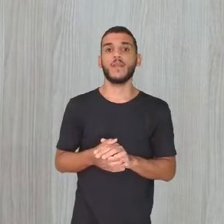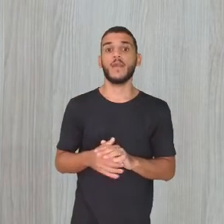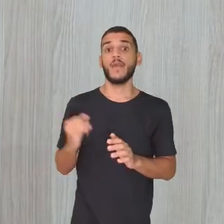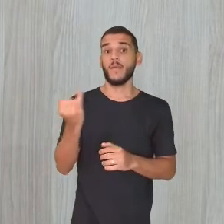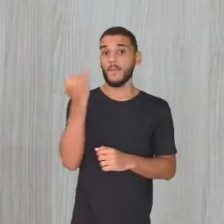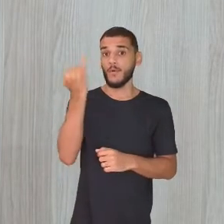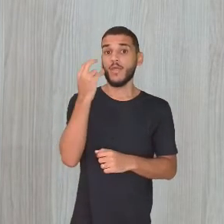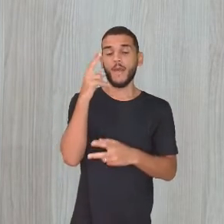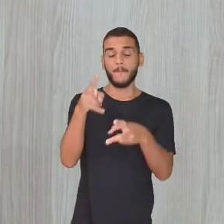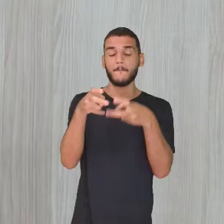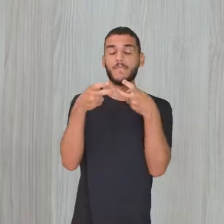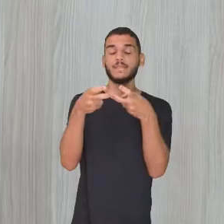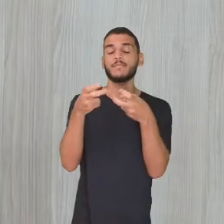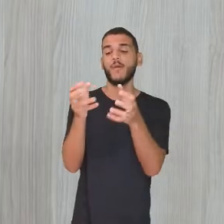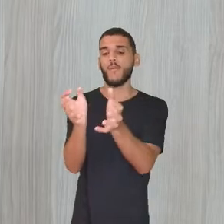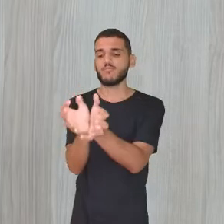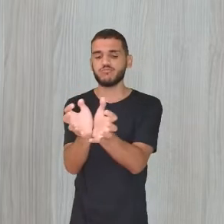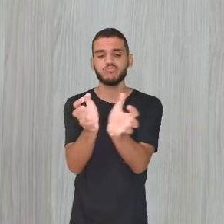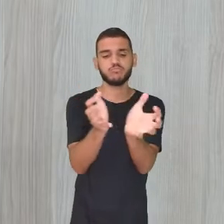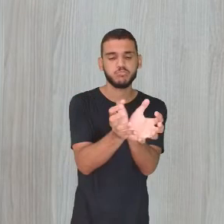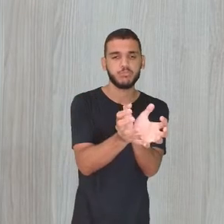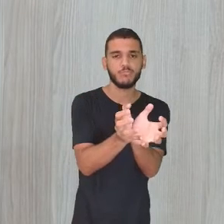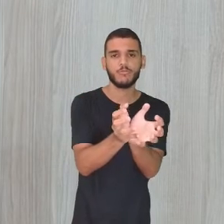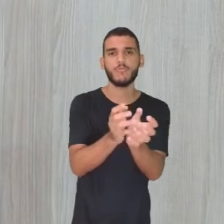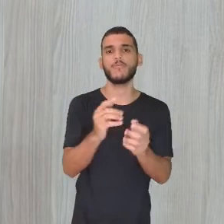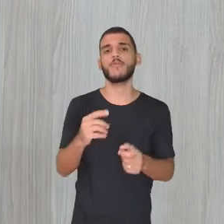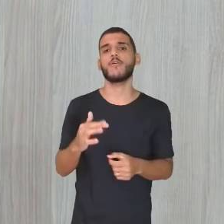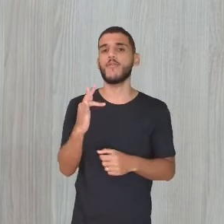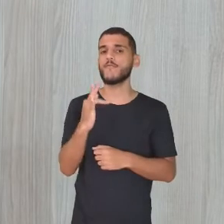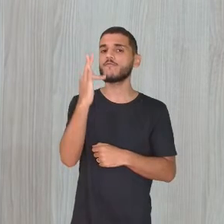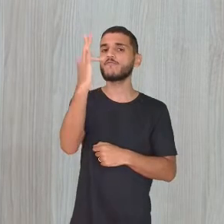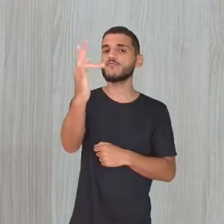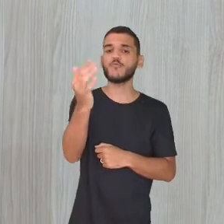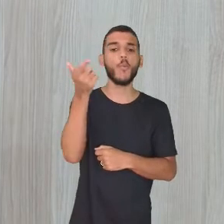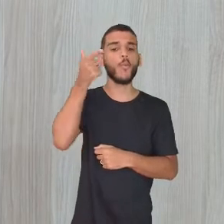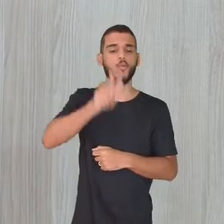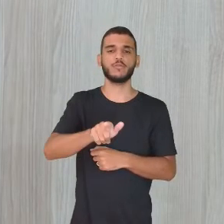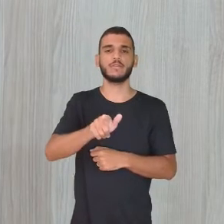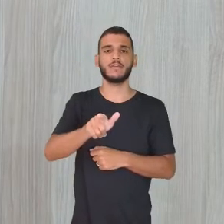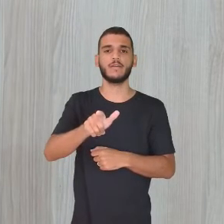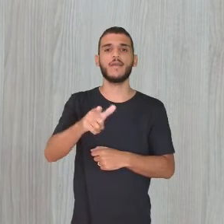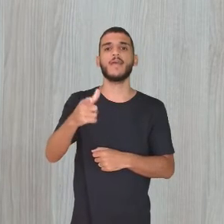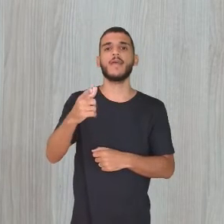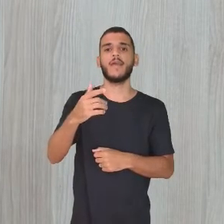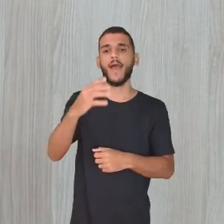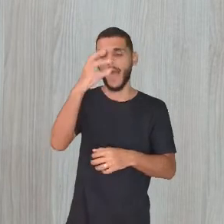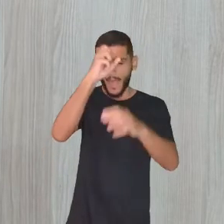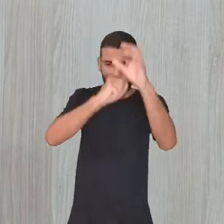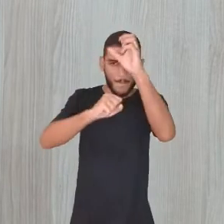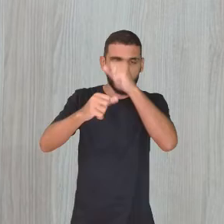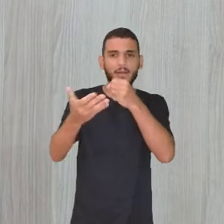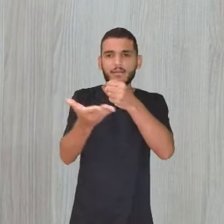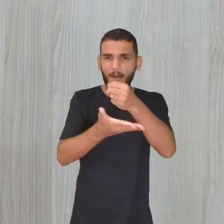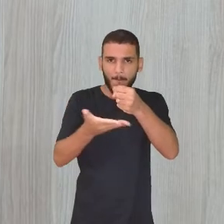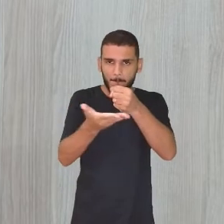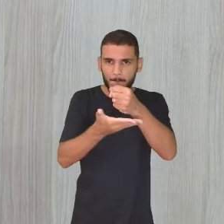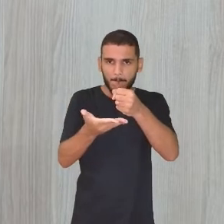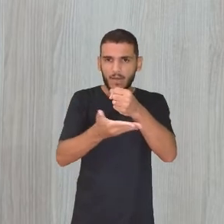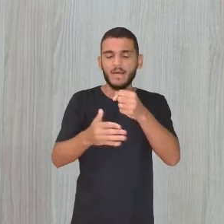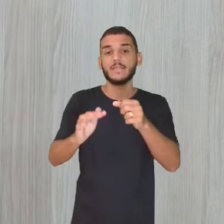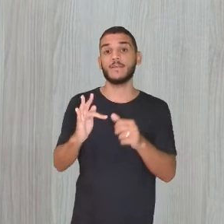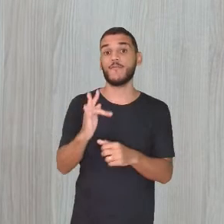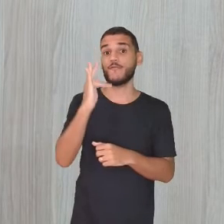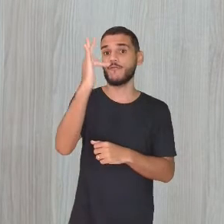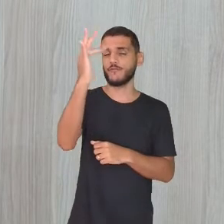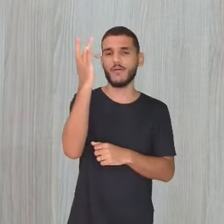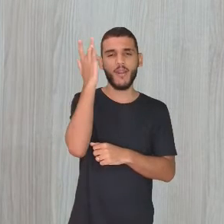que tem aí, para poder chegar lá na frente e se dar bem. Então, pega a base bem legal aí, para depois lá na frente ficar fácil